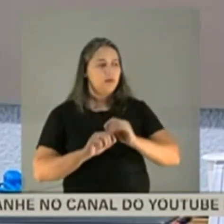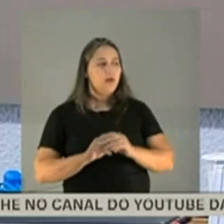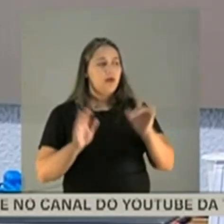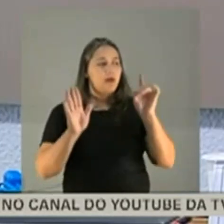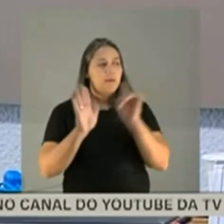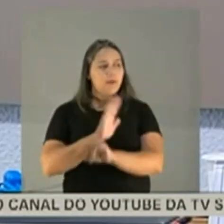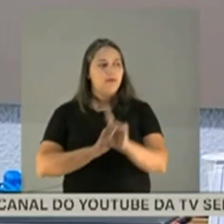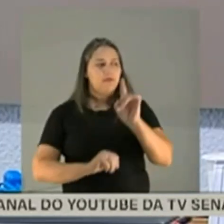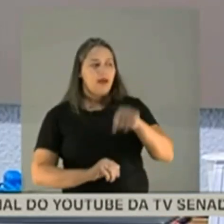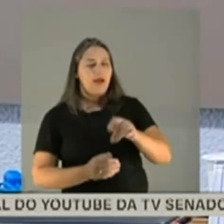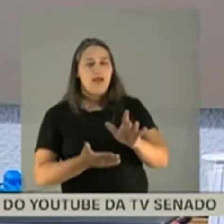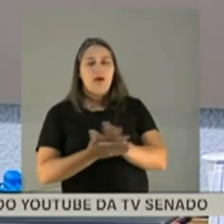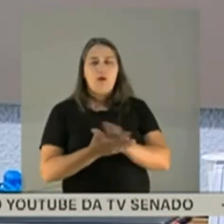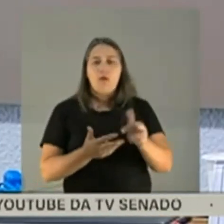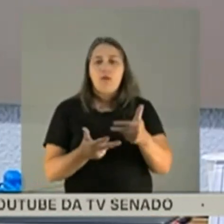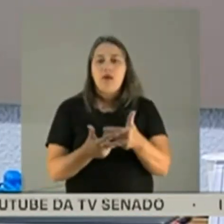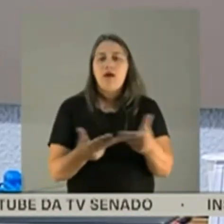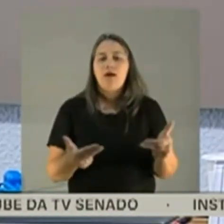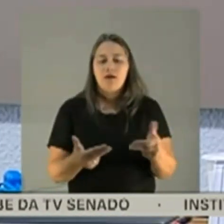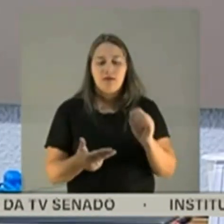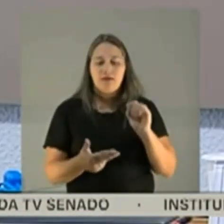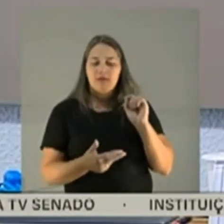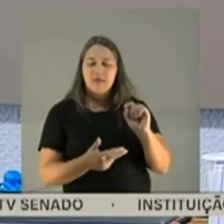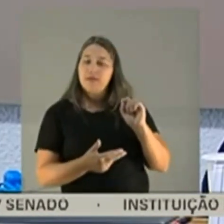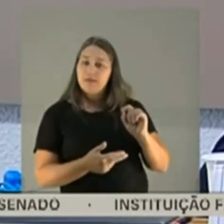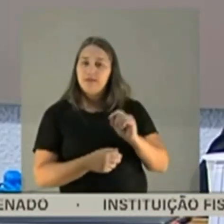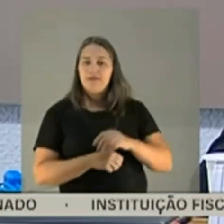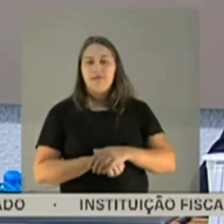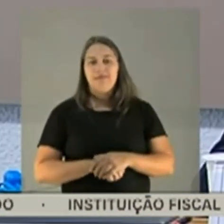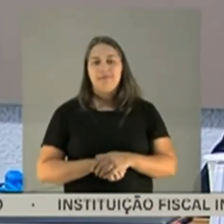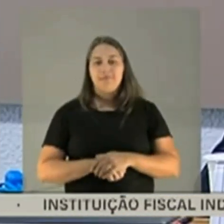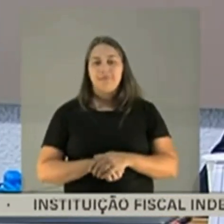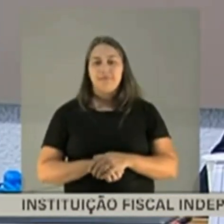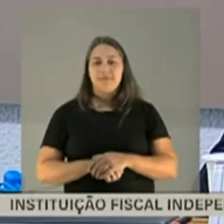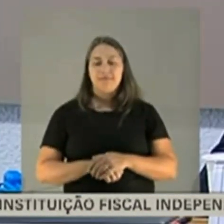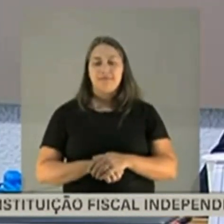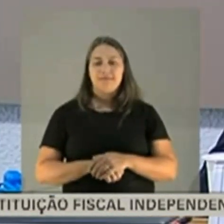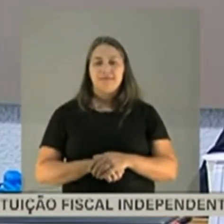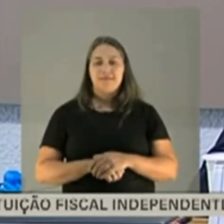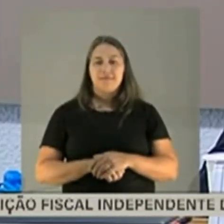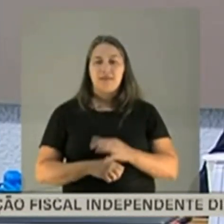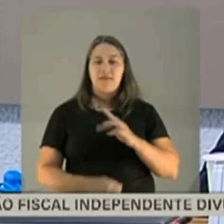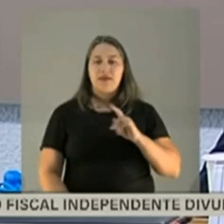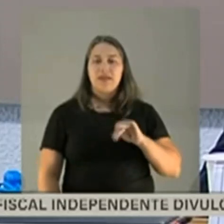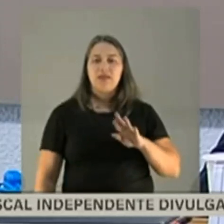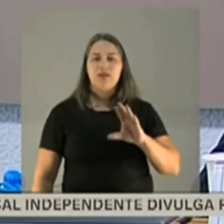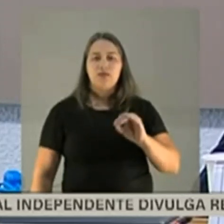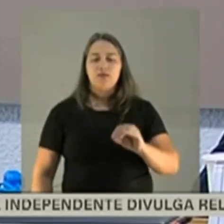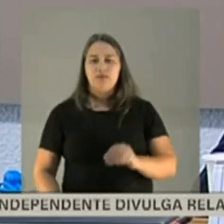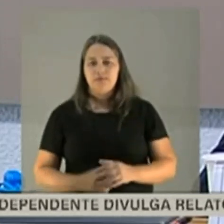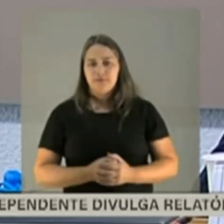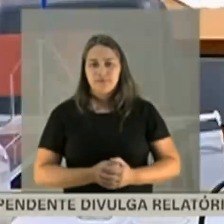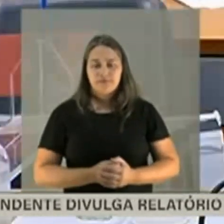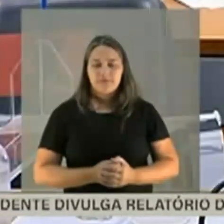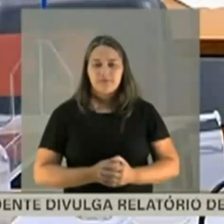tem alguma coisa pesando para não usar? Essas medicações são particularmente tóxicas? Francisco?